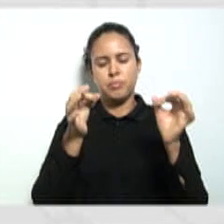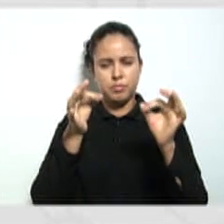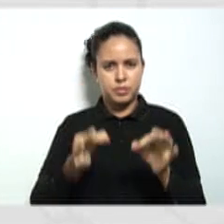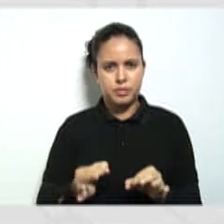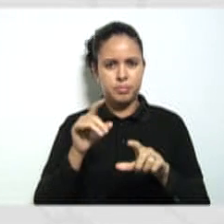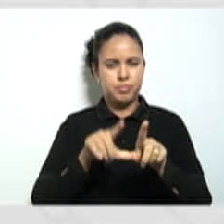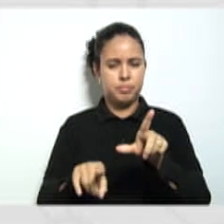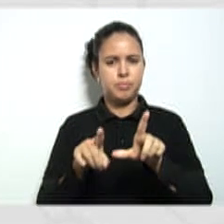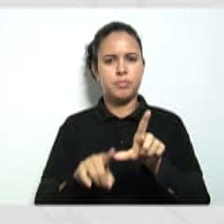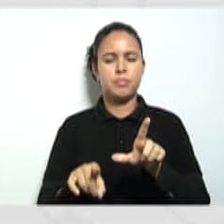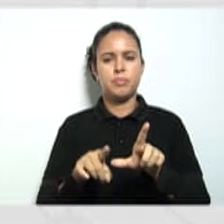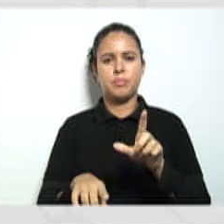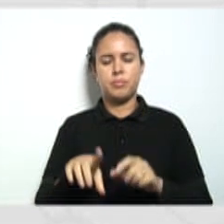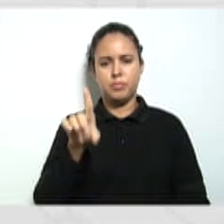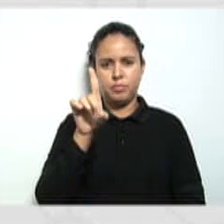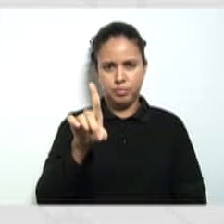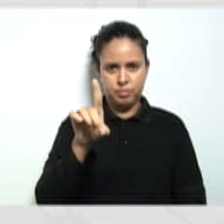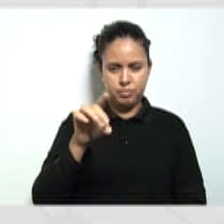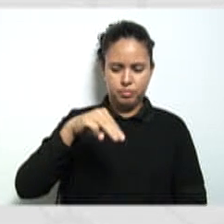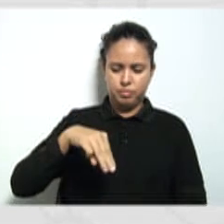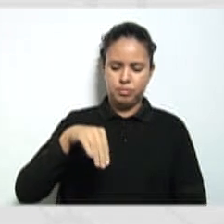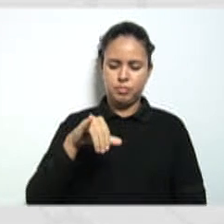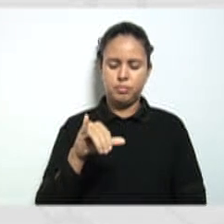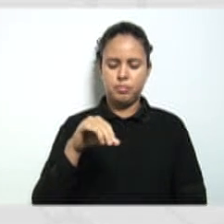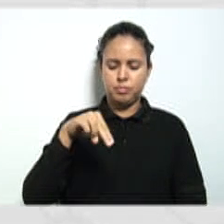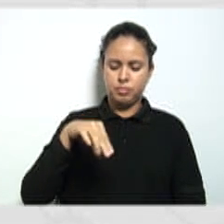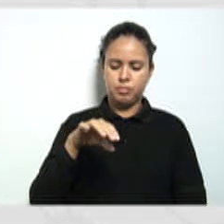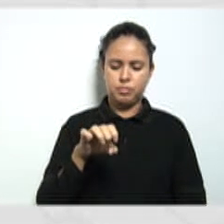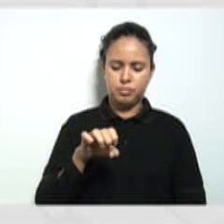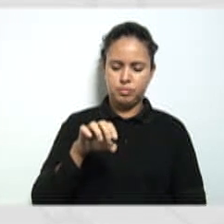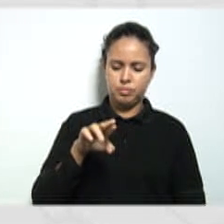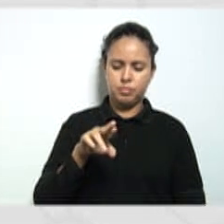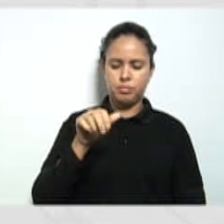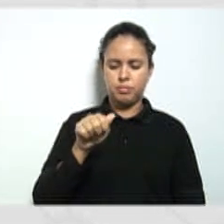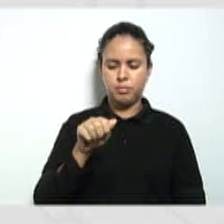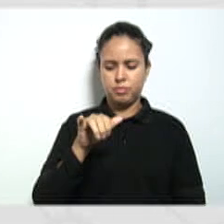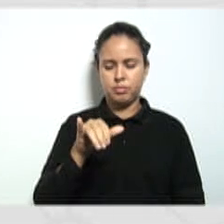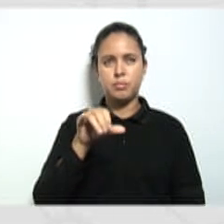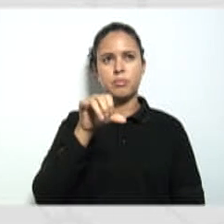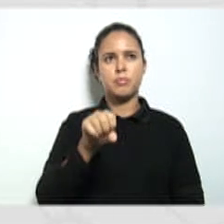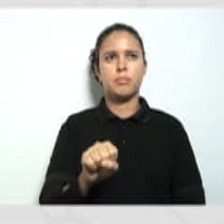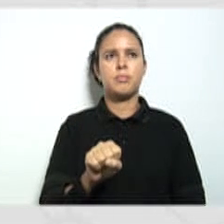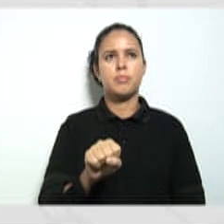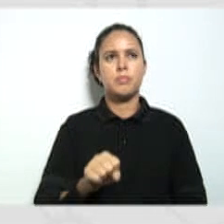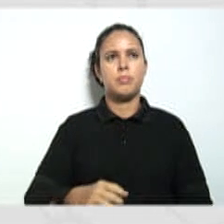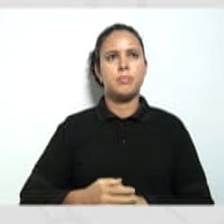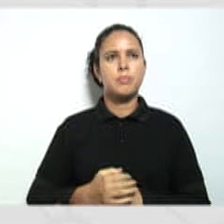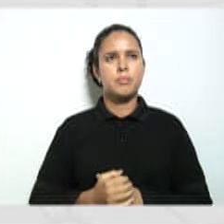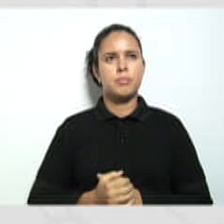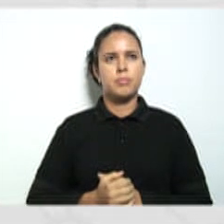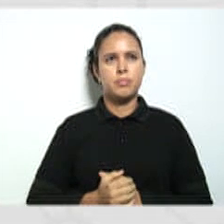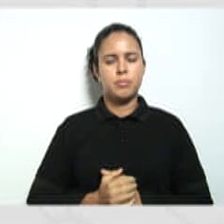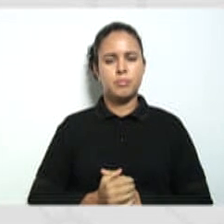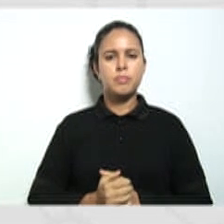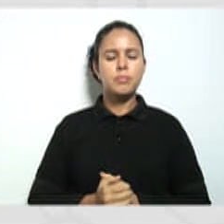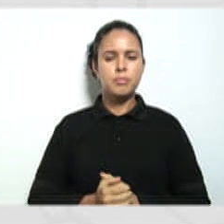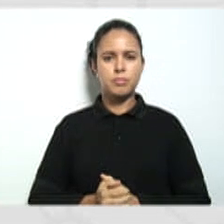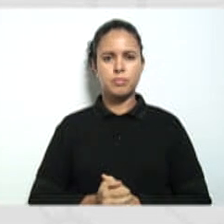D, minerais. Temos algumas respostas também e todos estão corretos. Os alunos estão muito atentos,